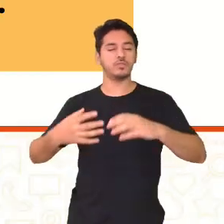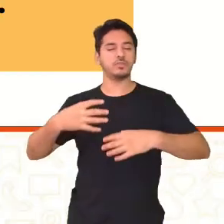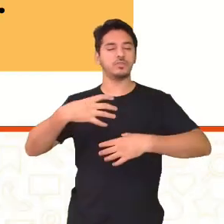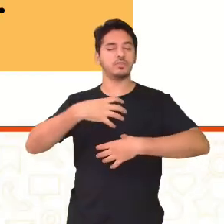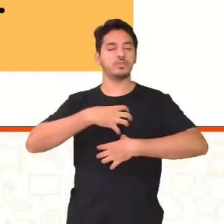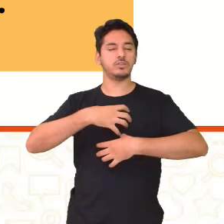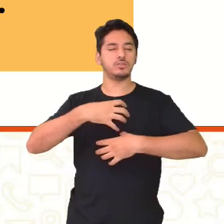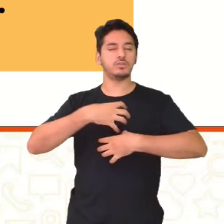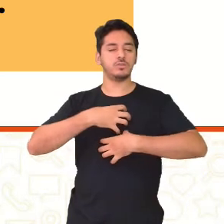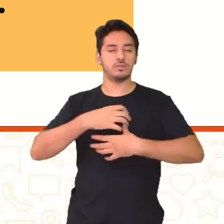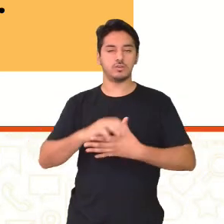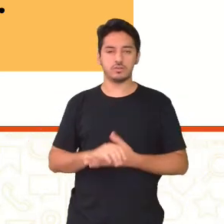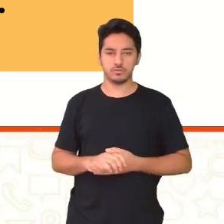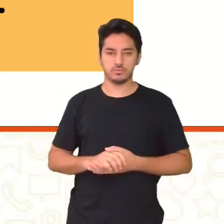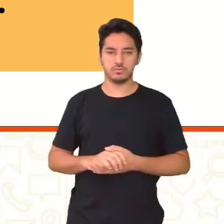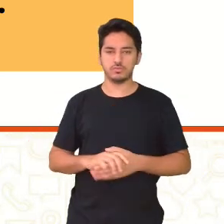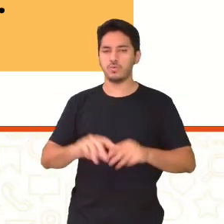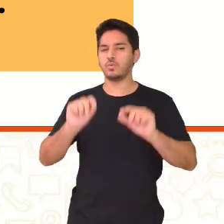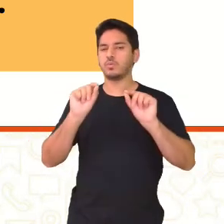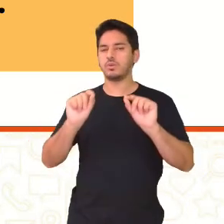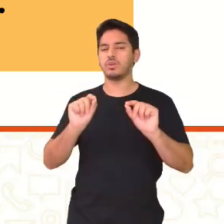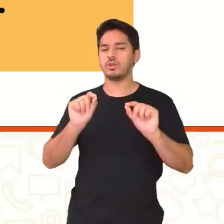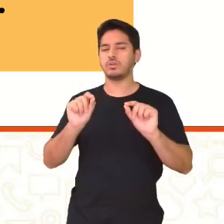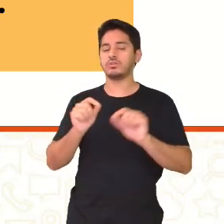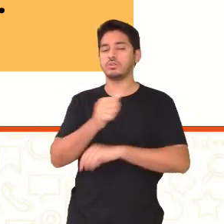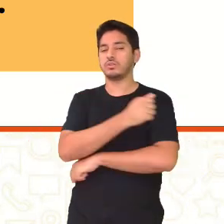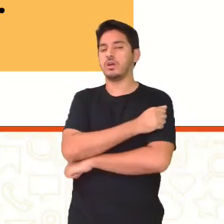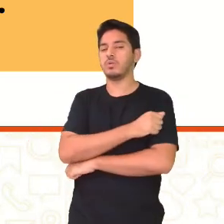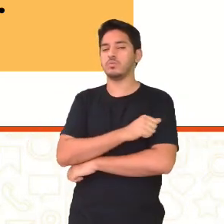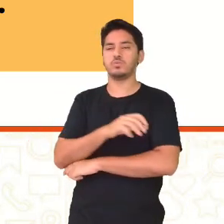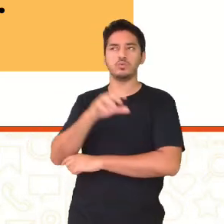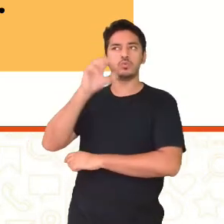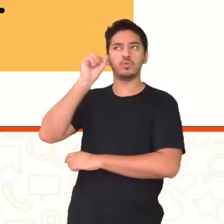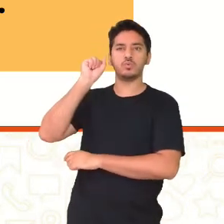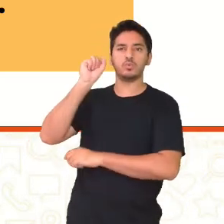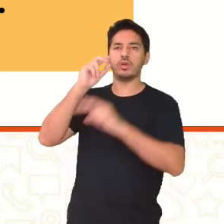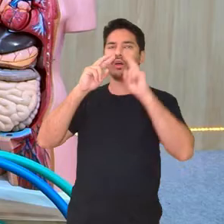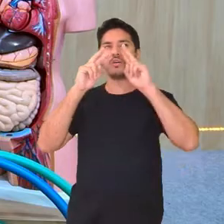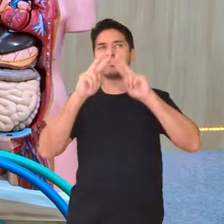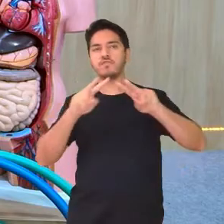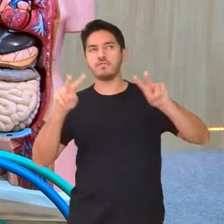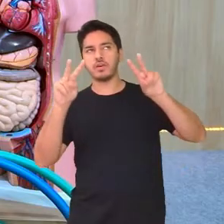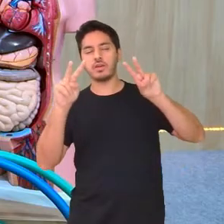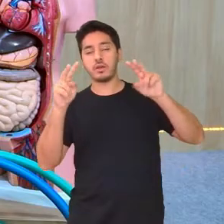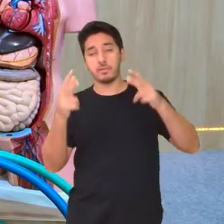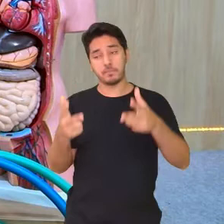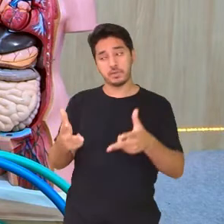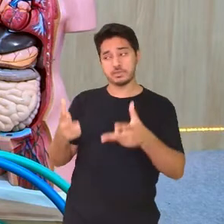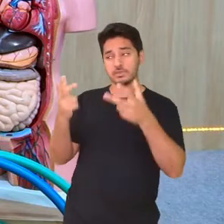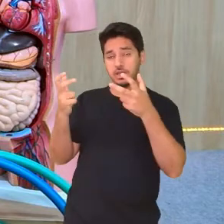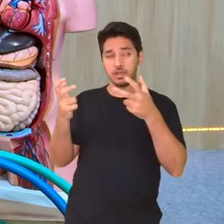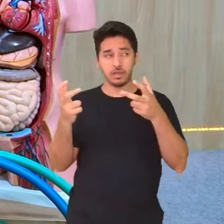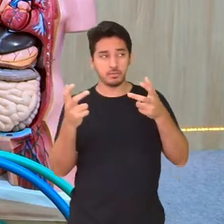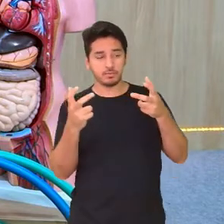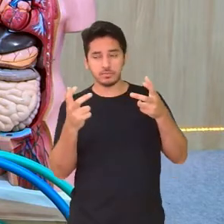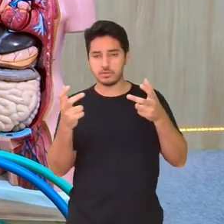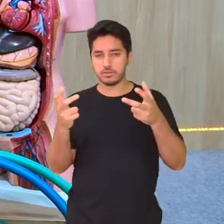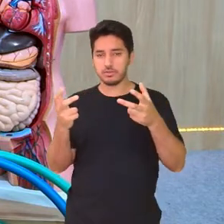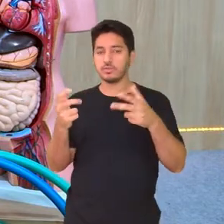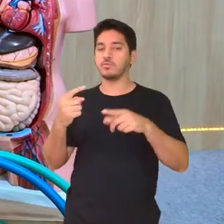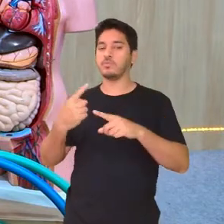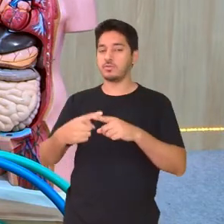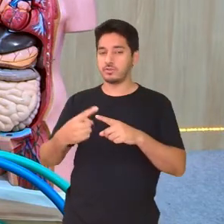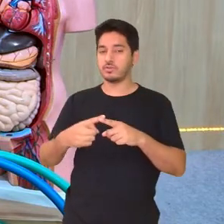sensoriais. Então, o que é que esse estudante, ele escuta, ele vê, ele percebe, porque aí também vai ser o seu